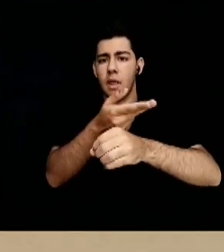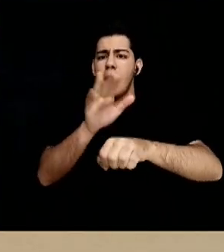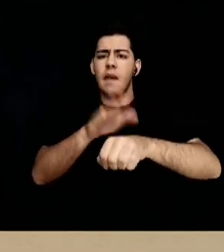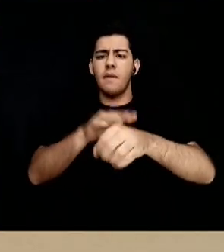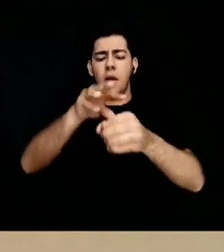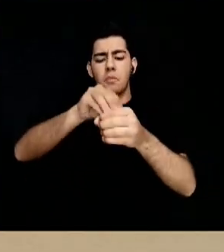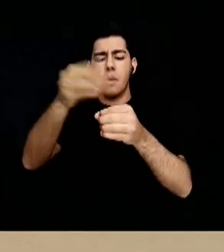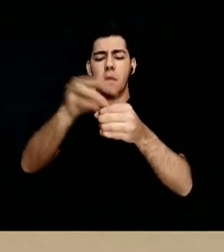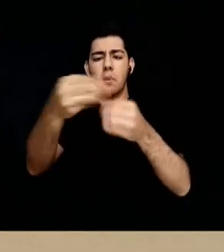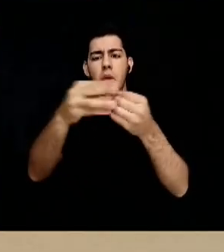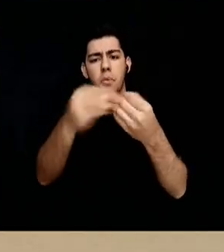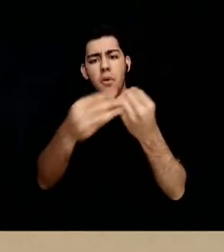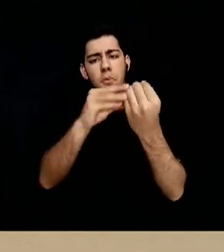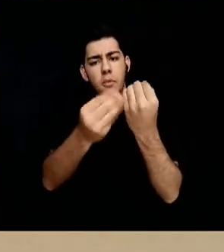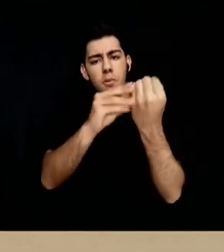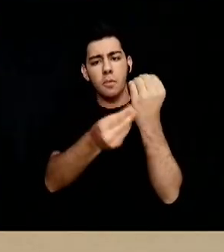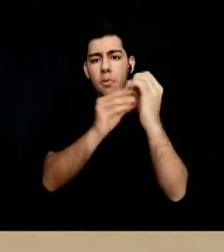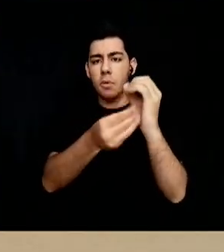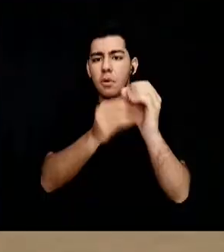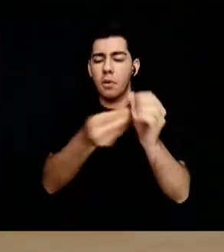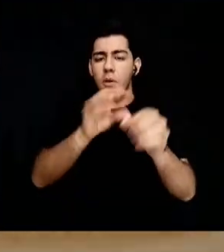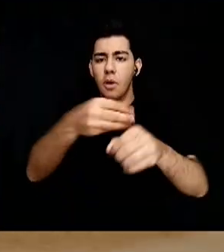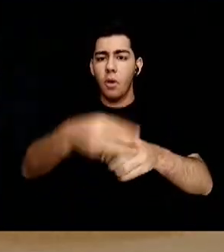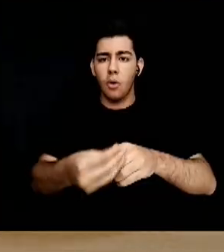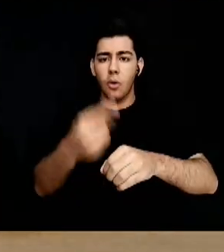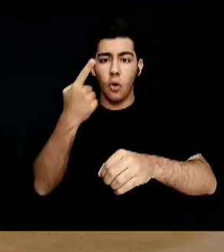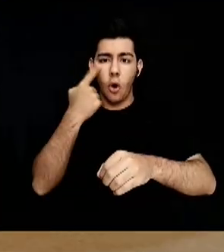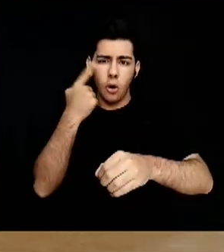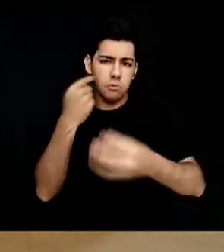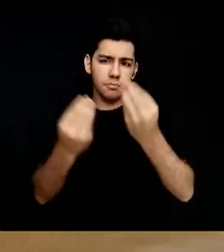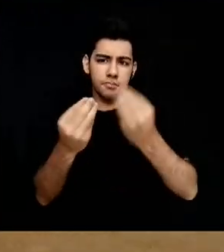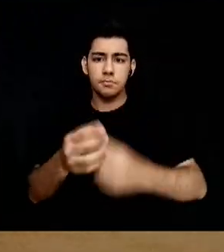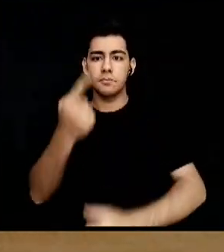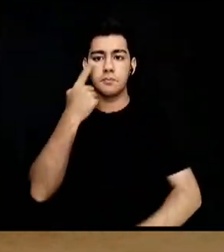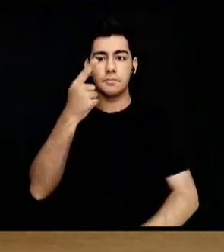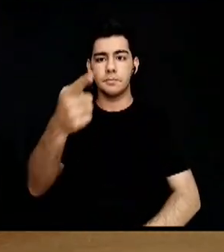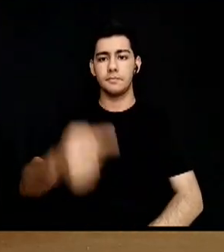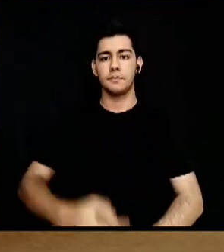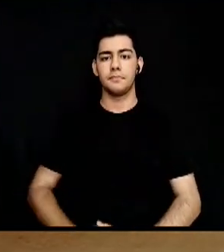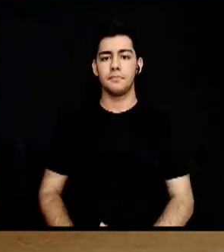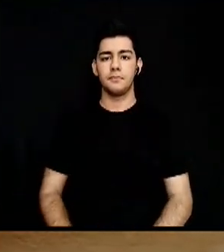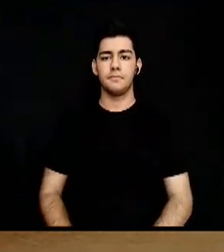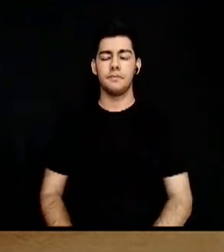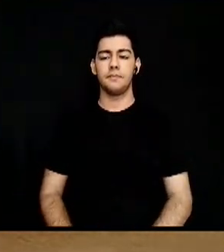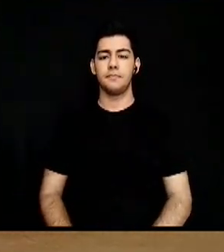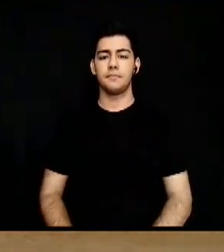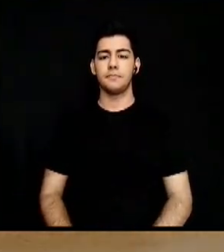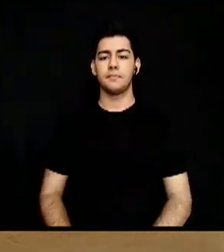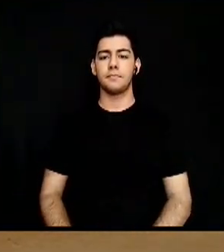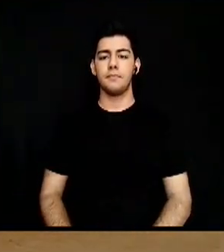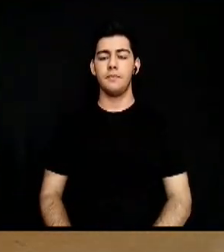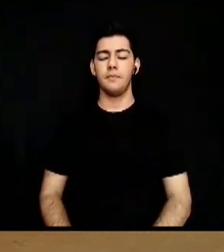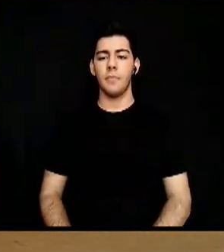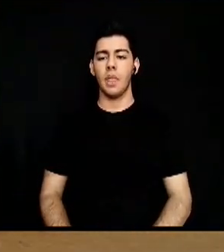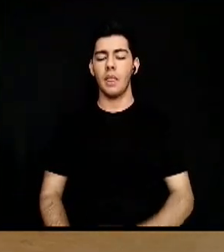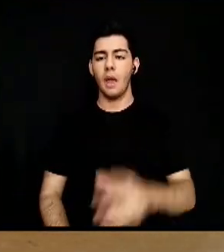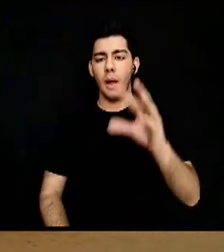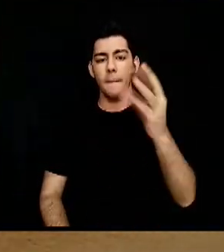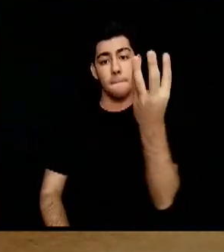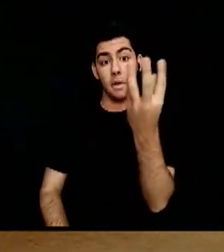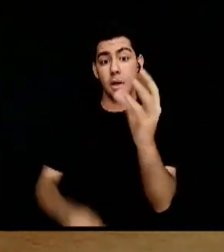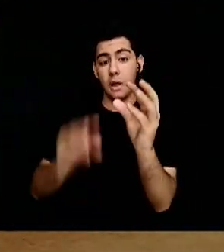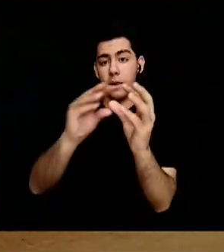fazer assim, tá? Ó. Essa minha já tá pronta, já tá até velhinha, ó. Eu belisco ela toda. Depois eu venho com uma